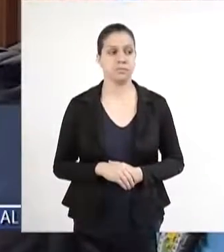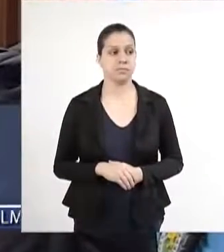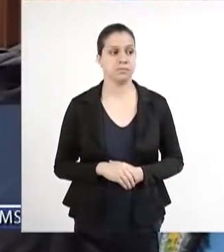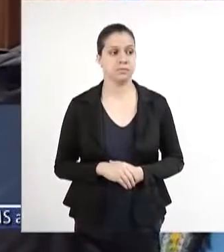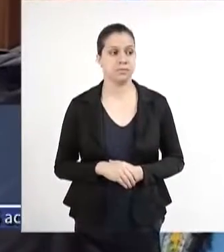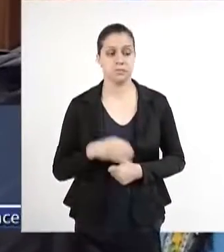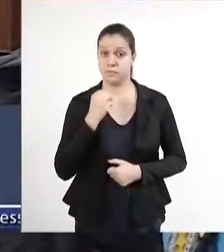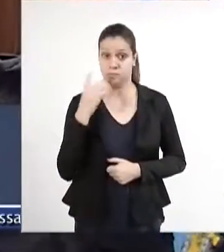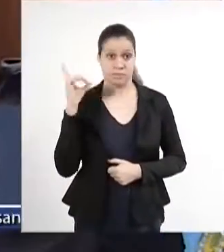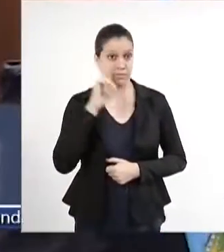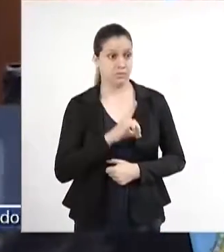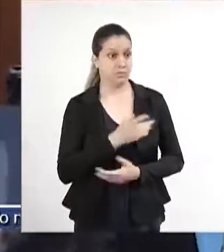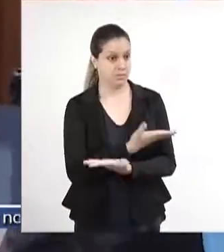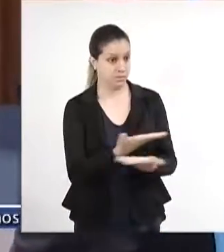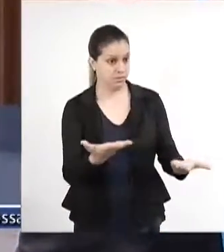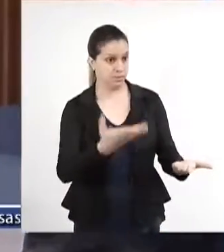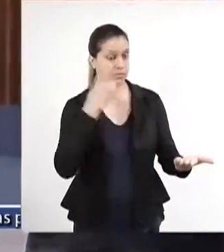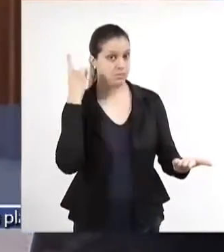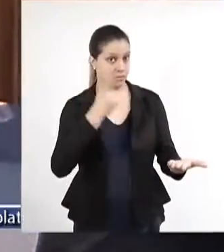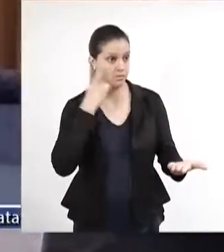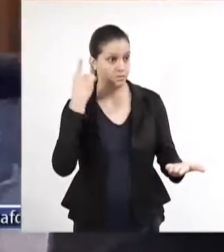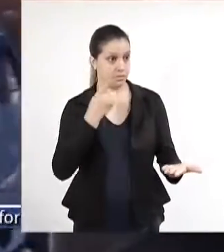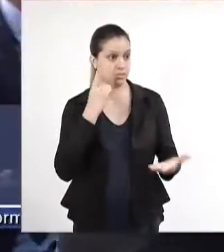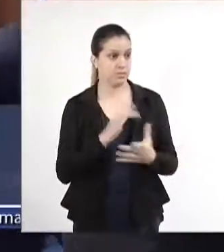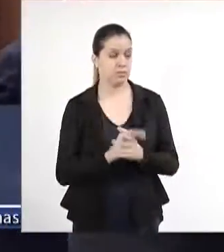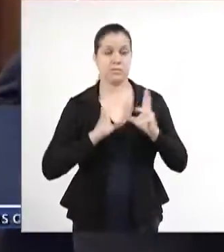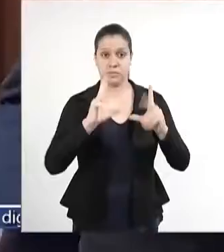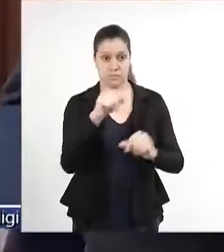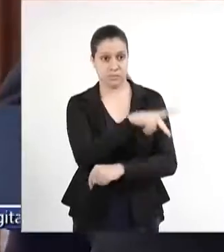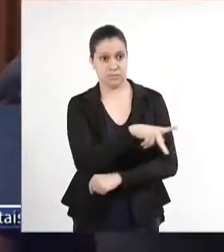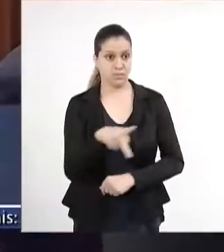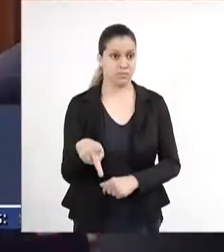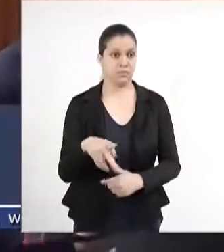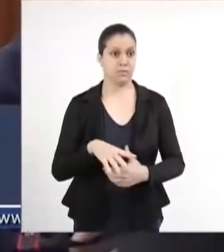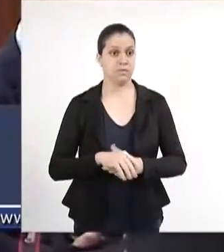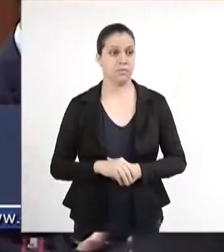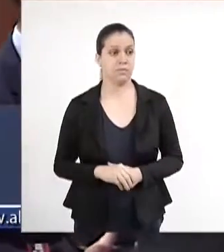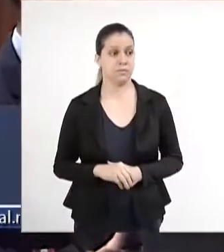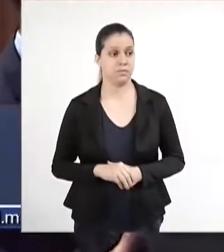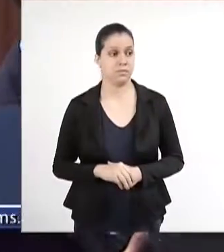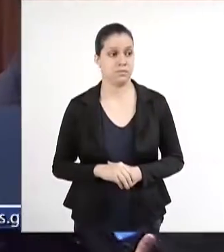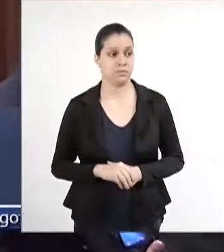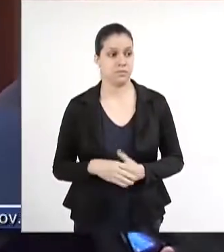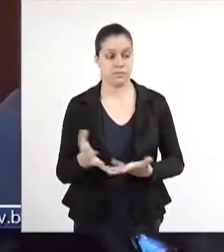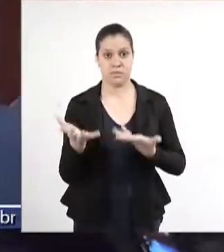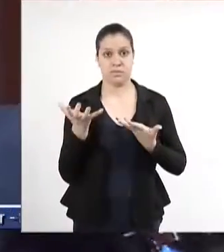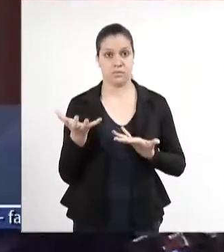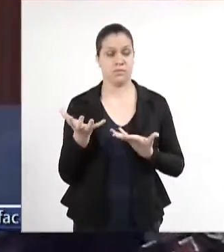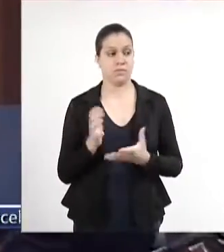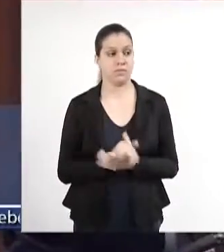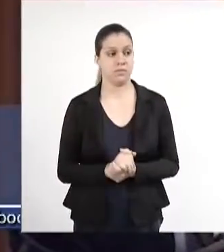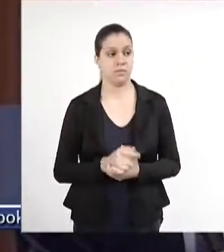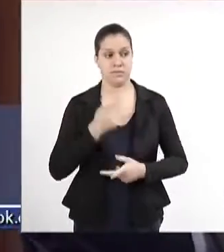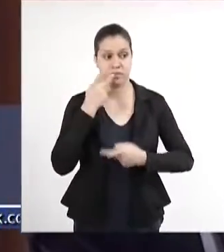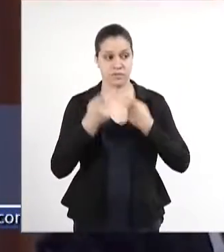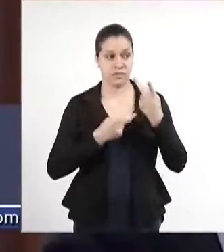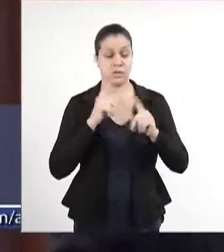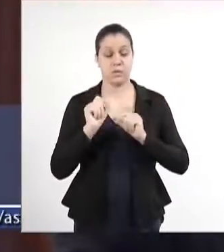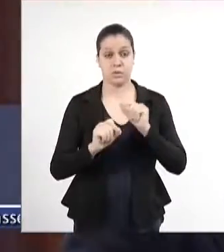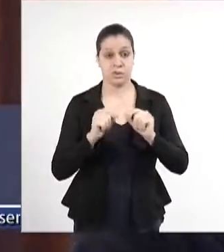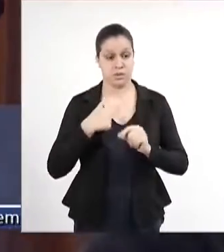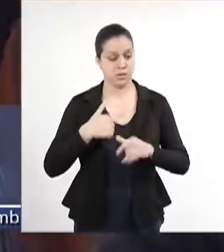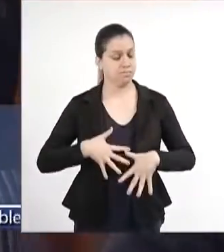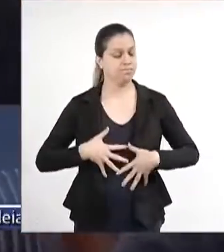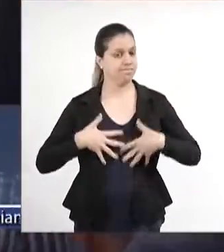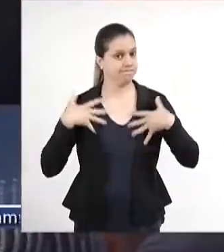Bom dia, senhores deputados. Bom dia, senhor presidente. Gostaria de dizer da satisfação